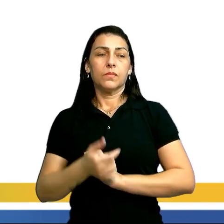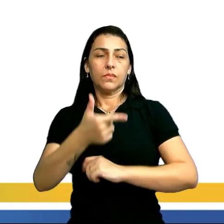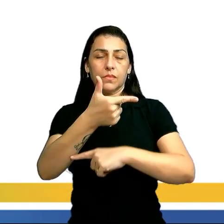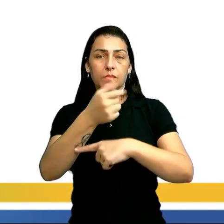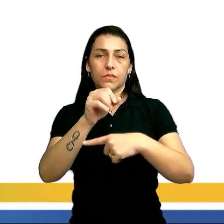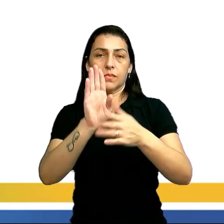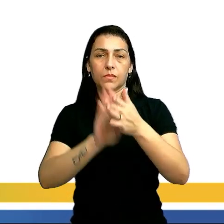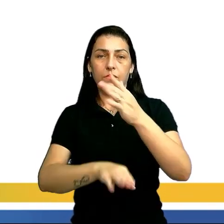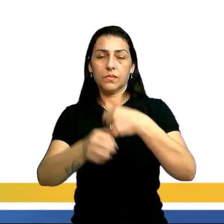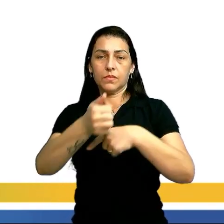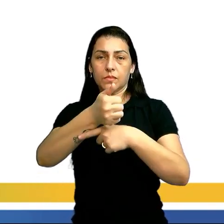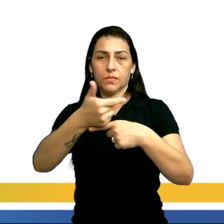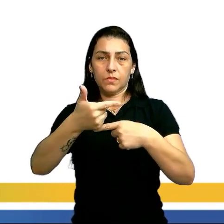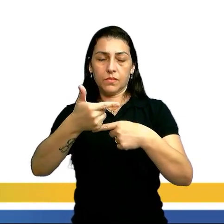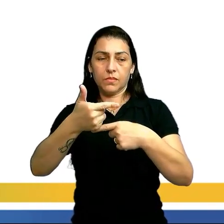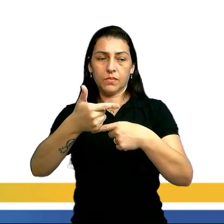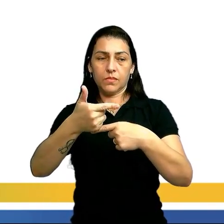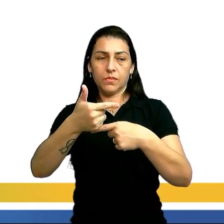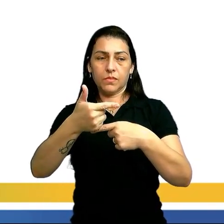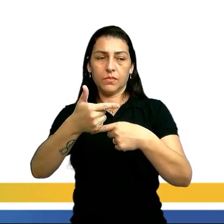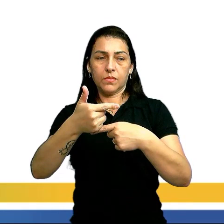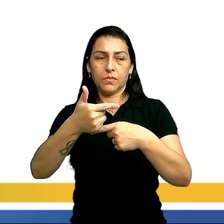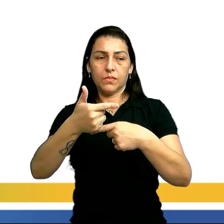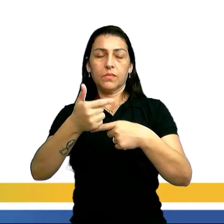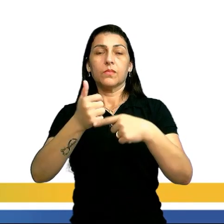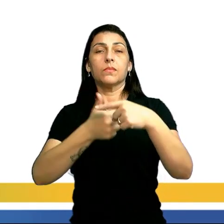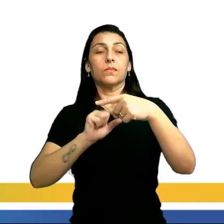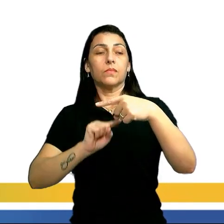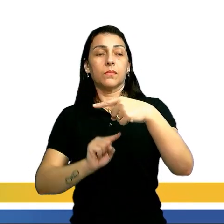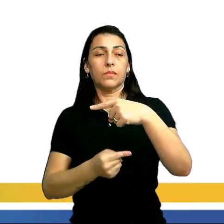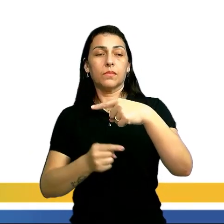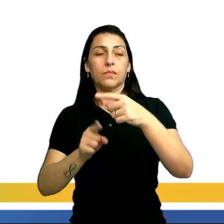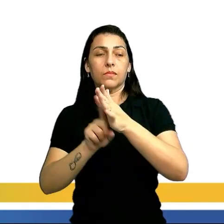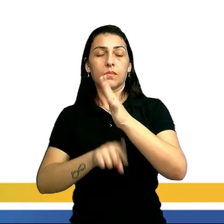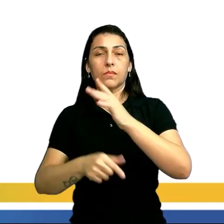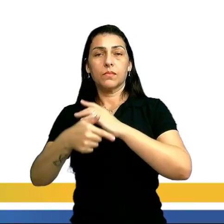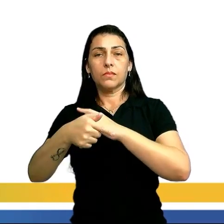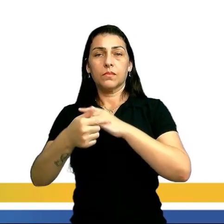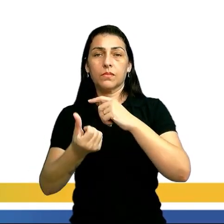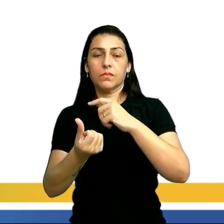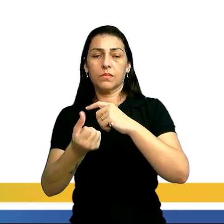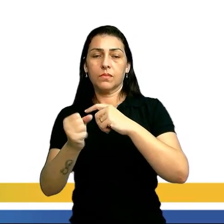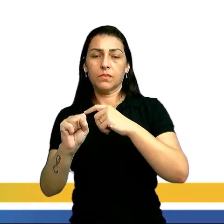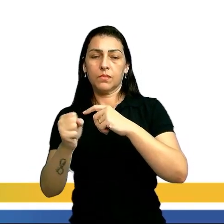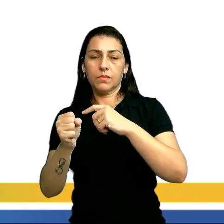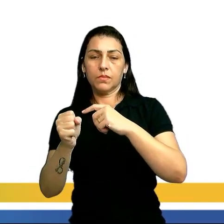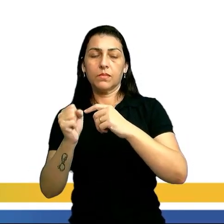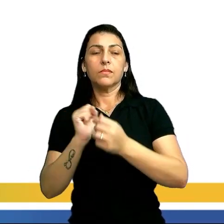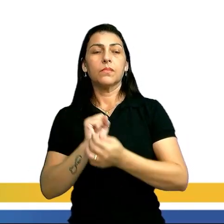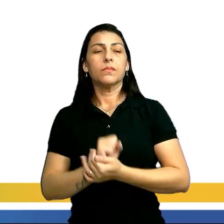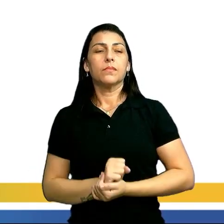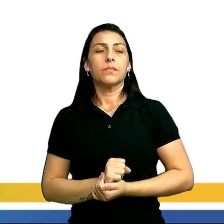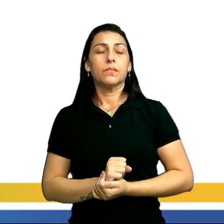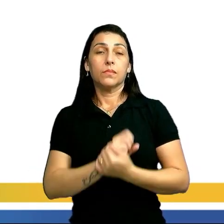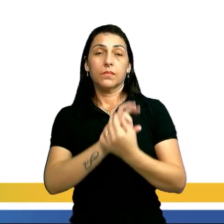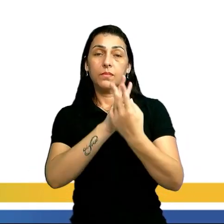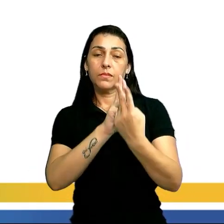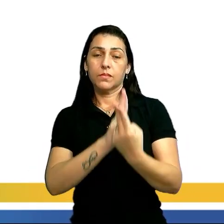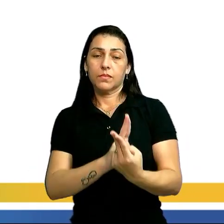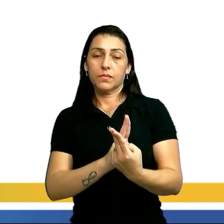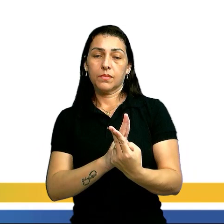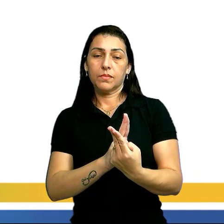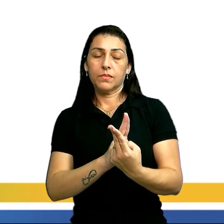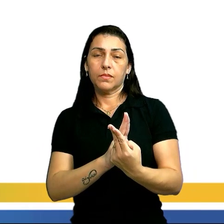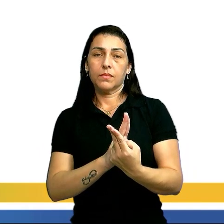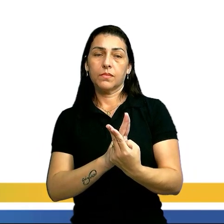20 menos 12 sobre 1.000 menos 768. Ou